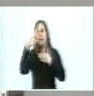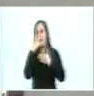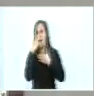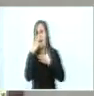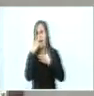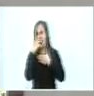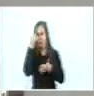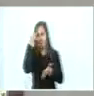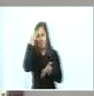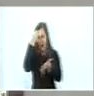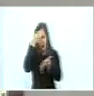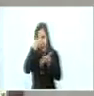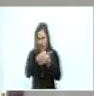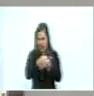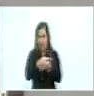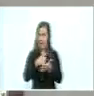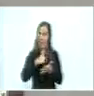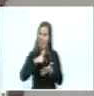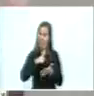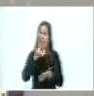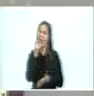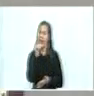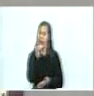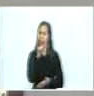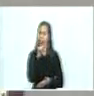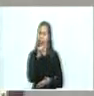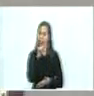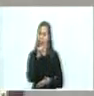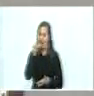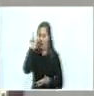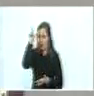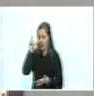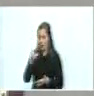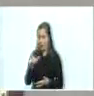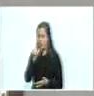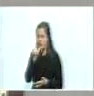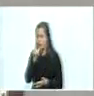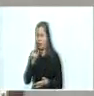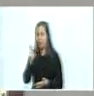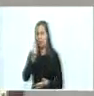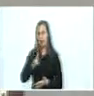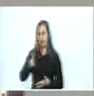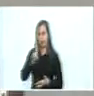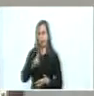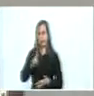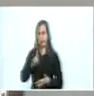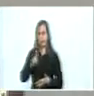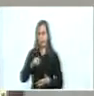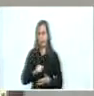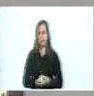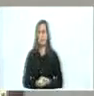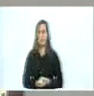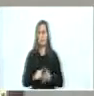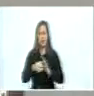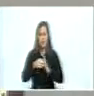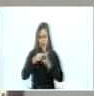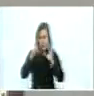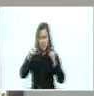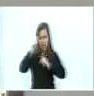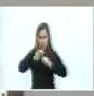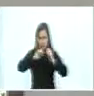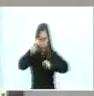que pagar, né, para que a pessoa produza água na sua propriedade. É mais do que justo, se ele deixar uma atividade